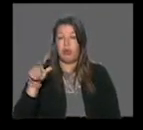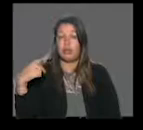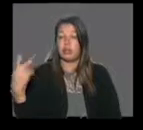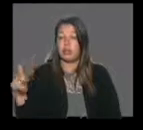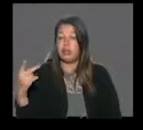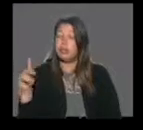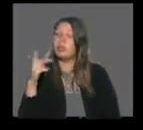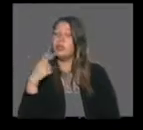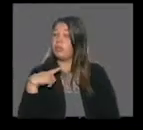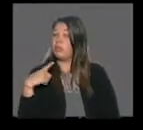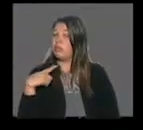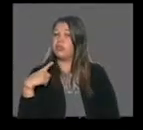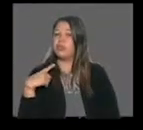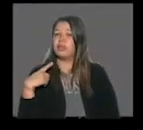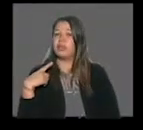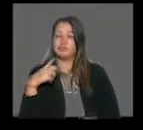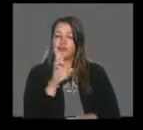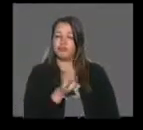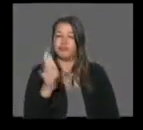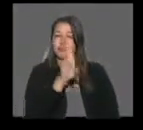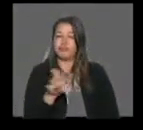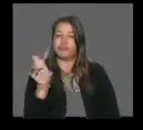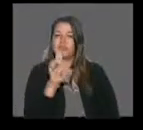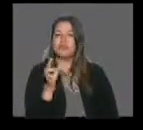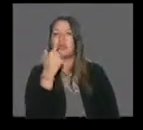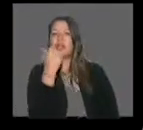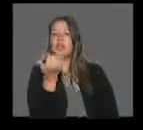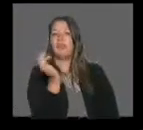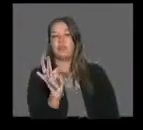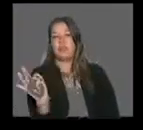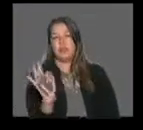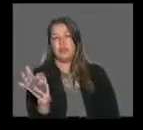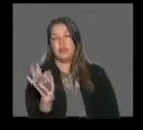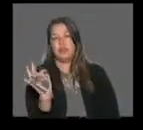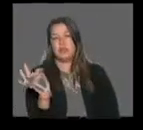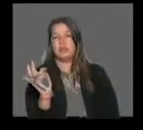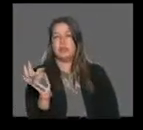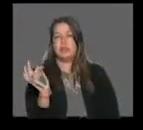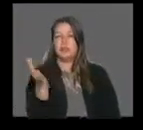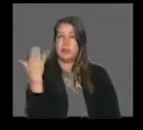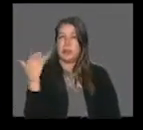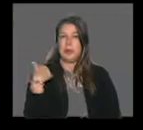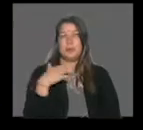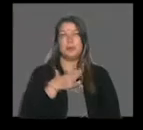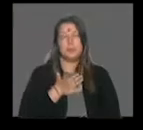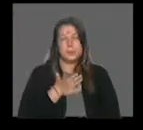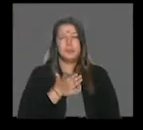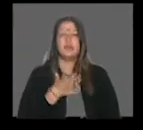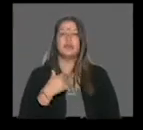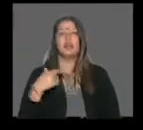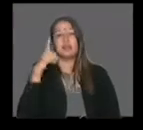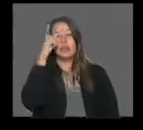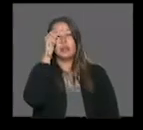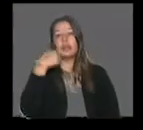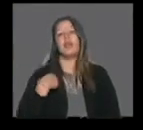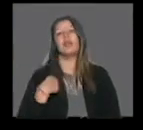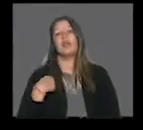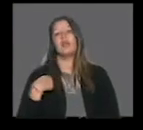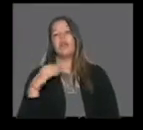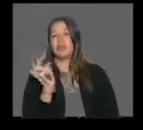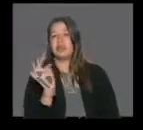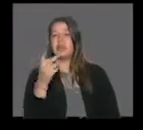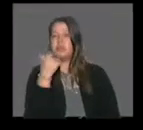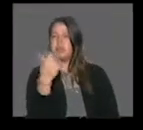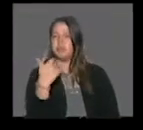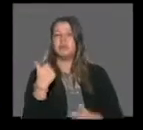filme falado em Wolof e legendado em francês. E graças a Deus naquela época eu falava um francês muito bom, hoje em dia